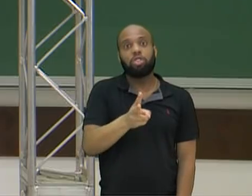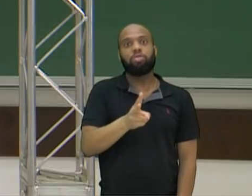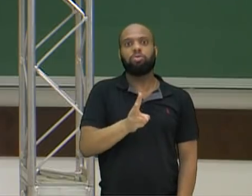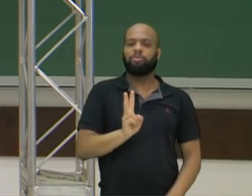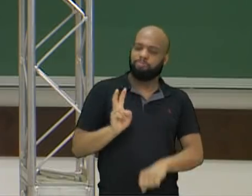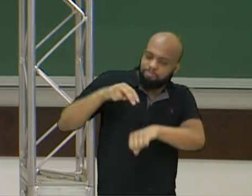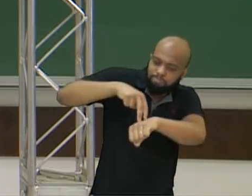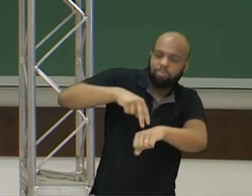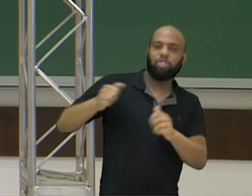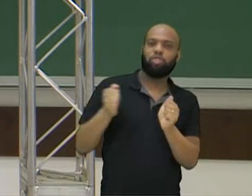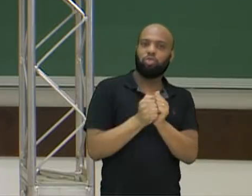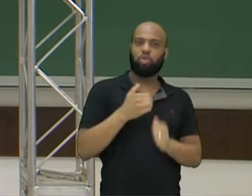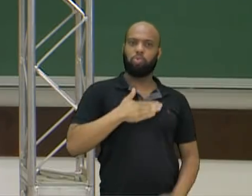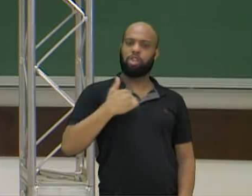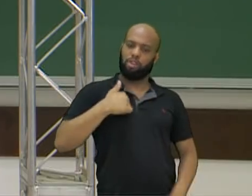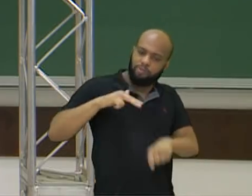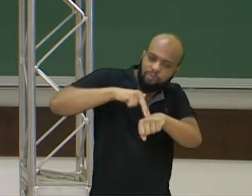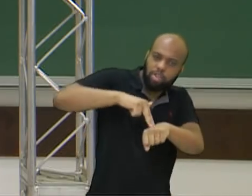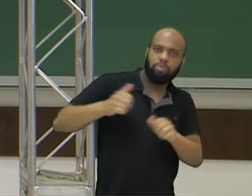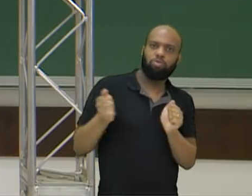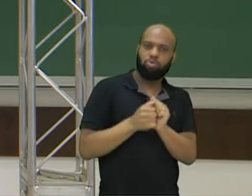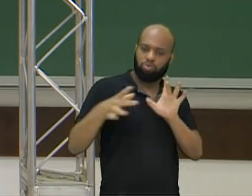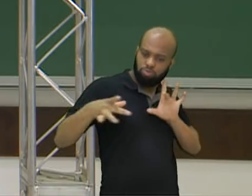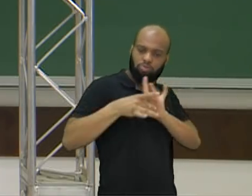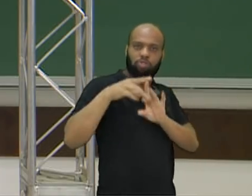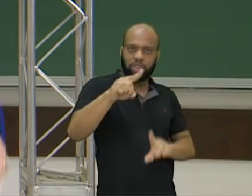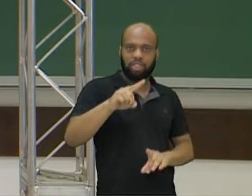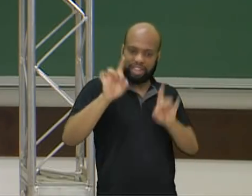firmes aí comigo, eu estou firme aqui com vocês, a gente não